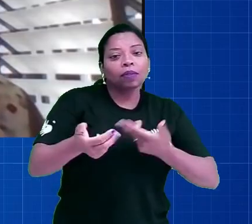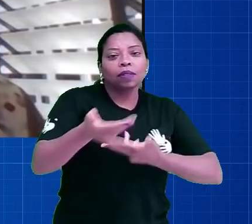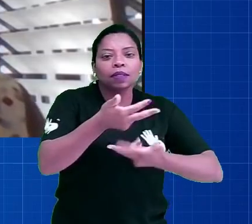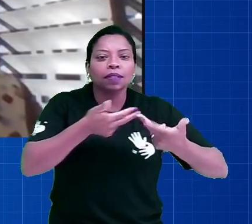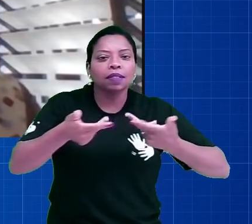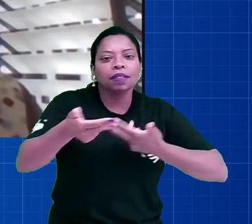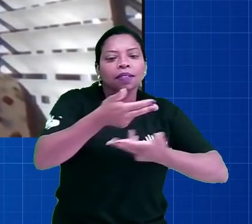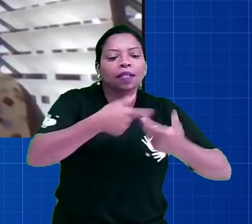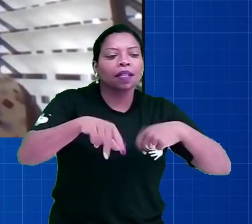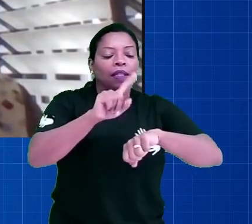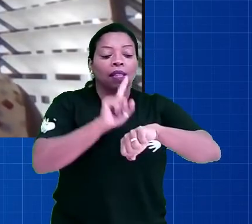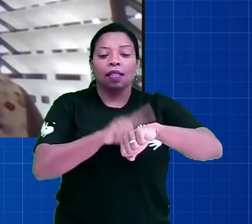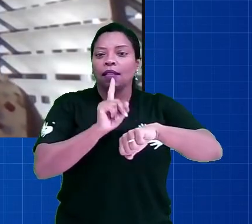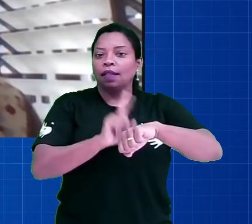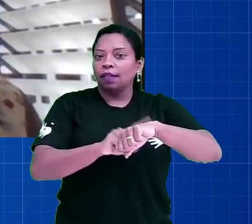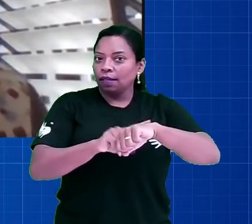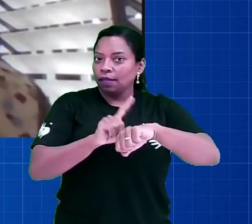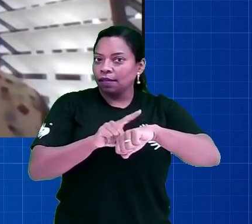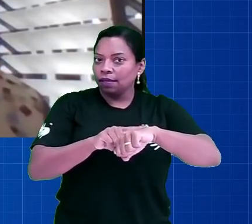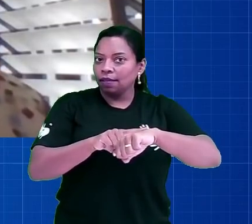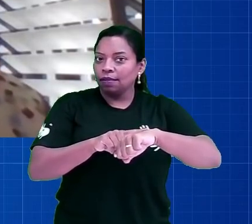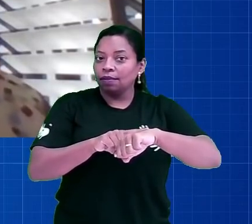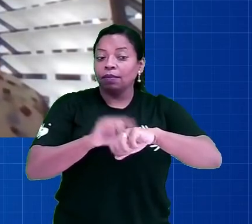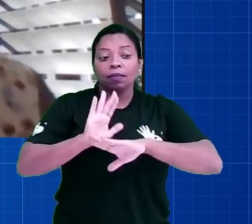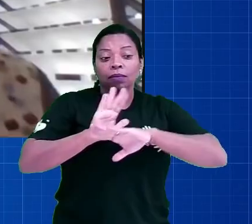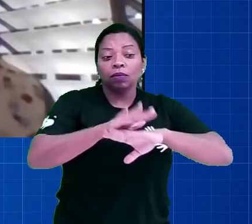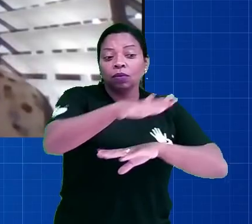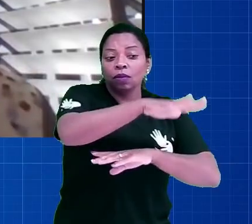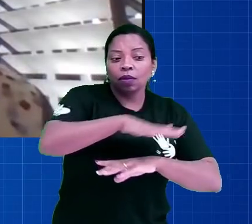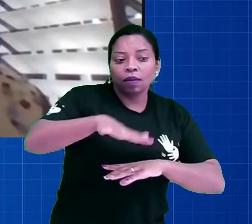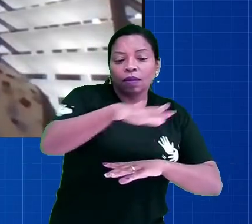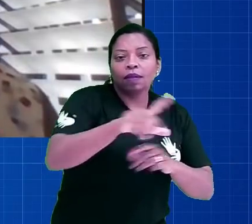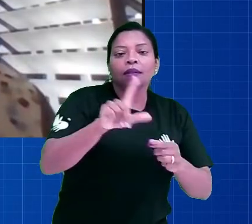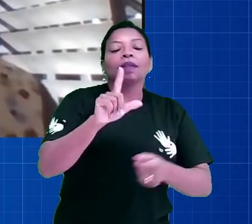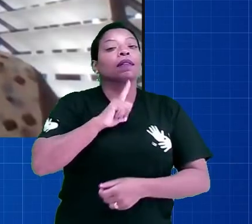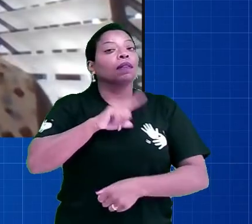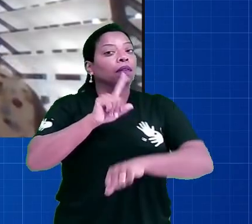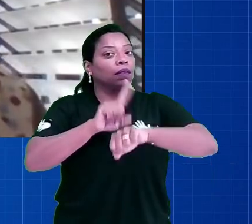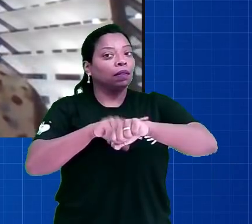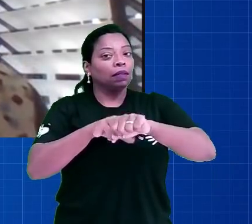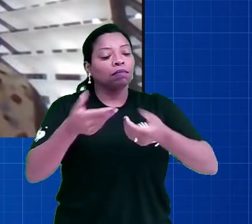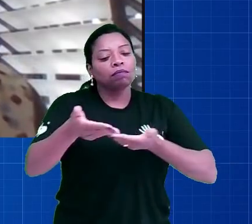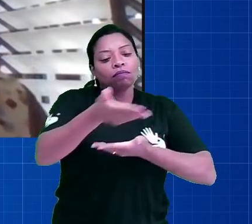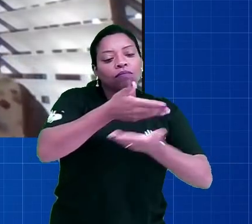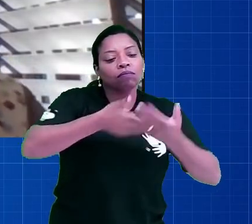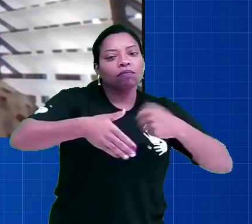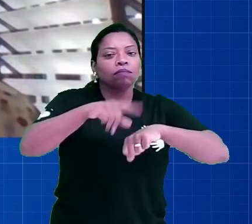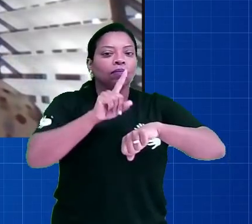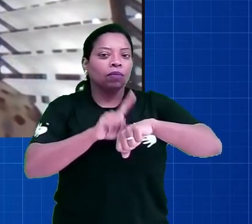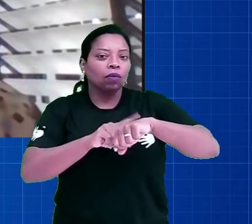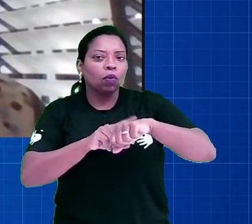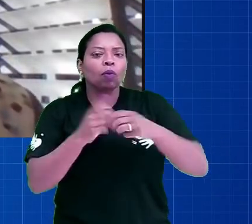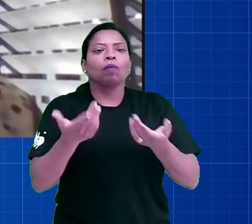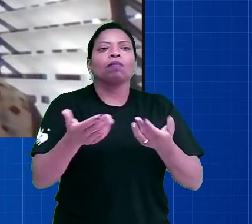de tempo para que as pessoas tenham este tempo de conversar, de planejar, né? Então, isso é